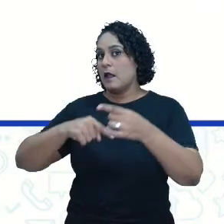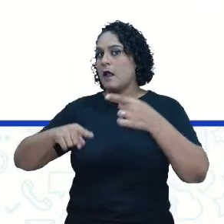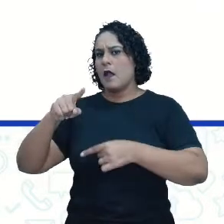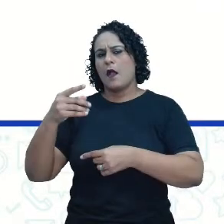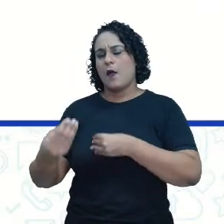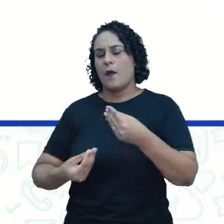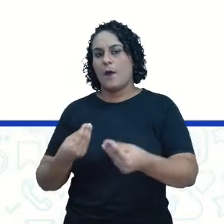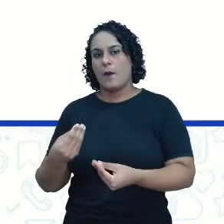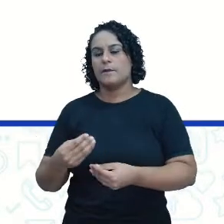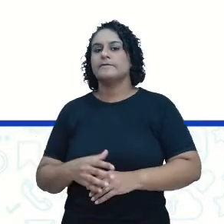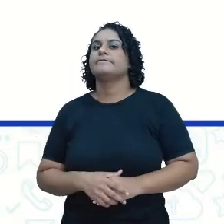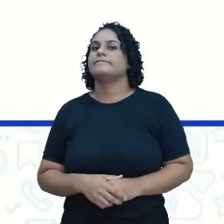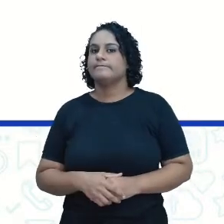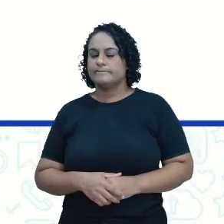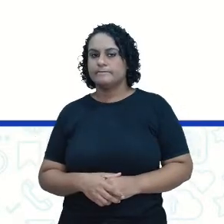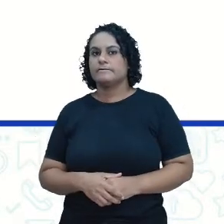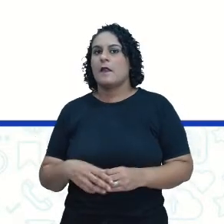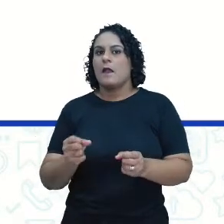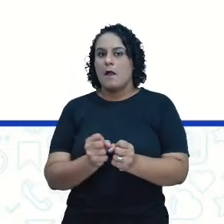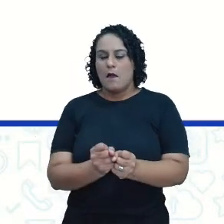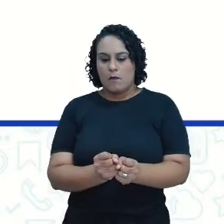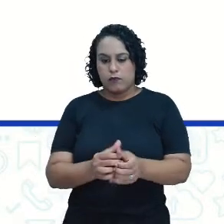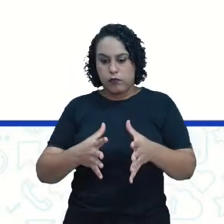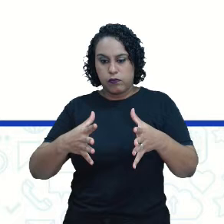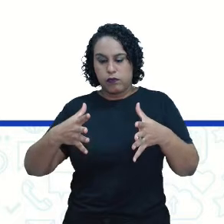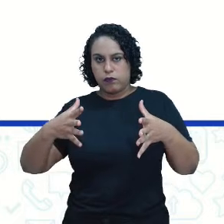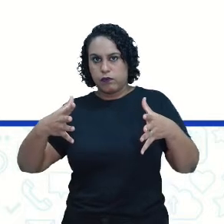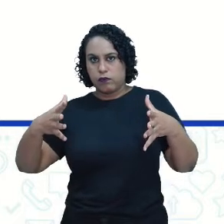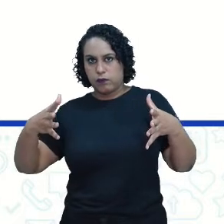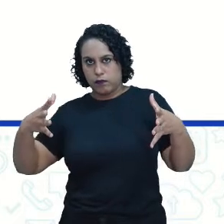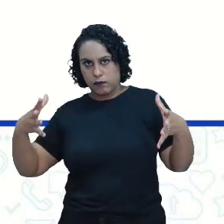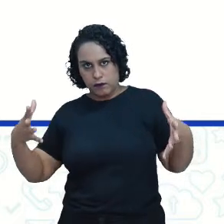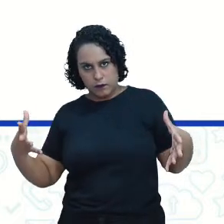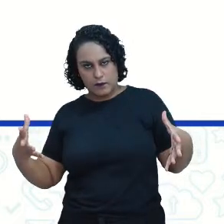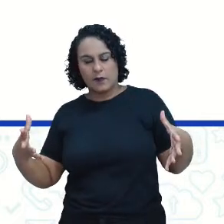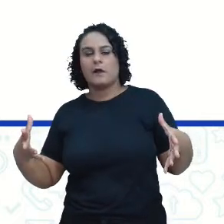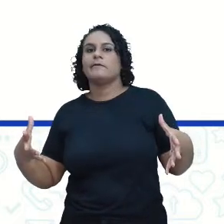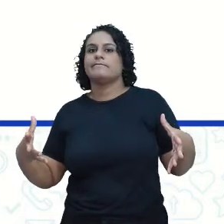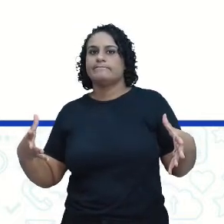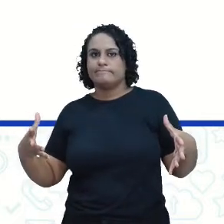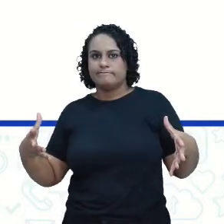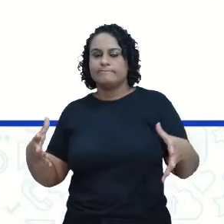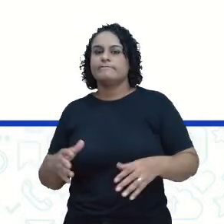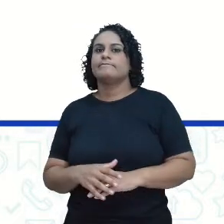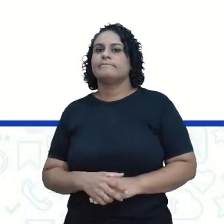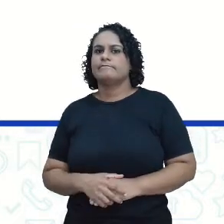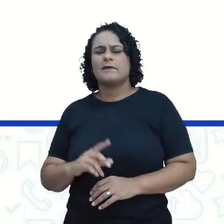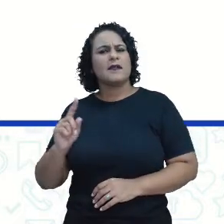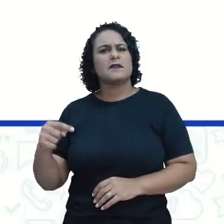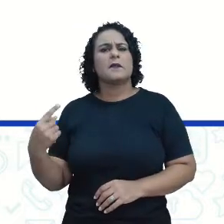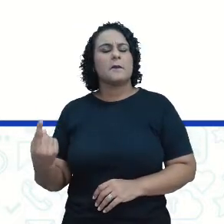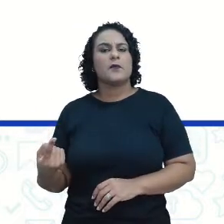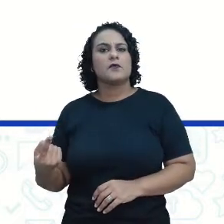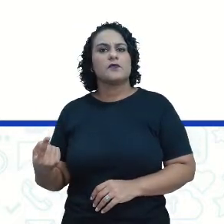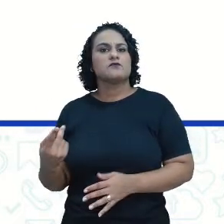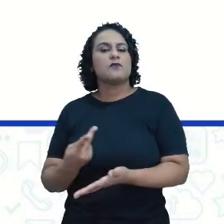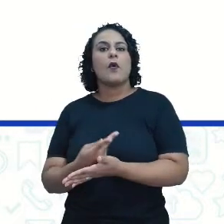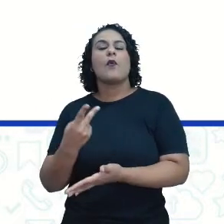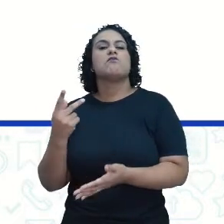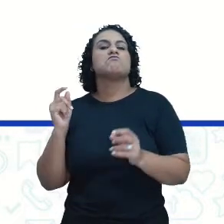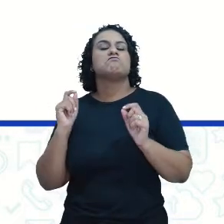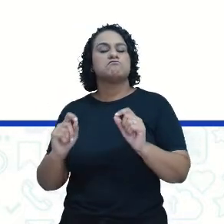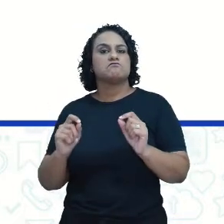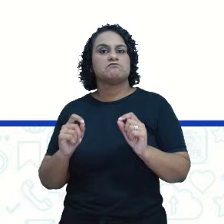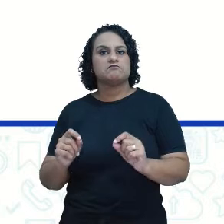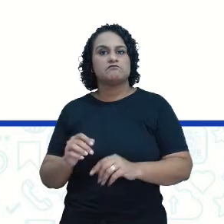Então, tá, o Big Bang explodiu, né? Explodiu aquele pontozinho material, né? E depois disso, o que que